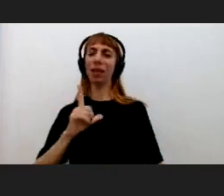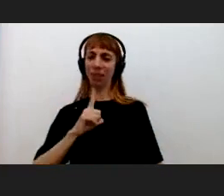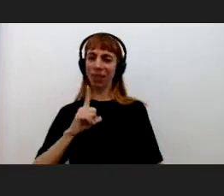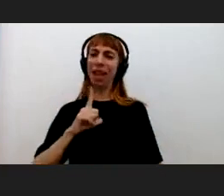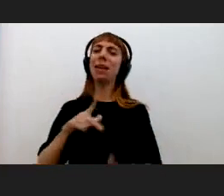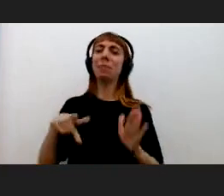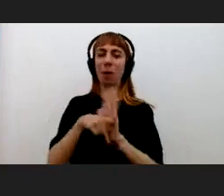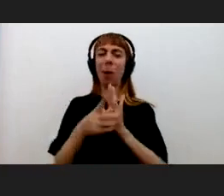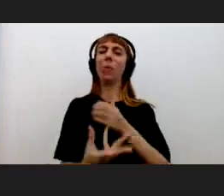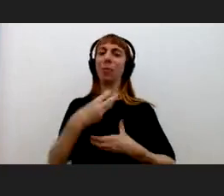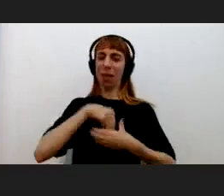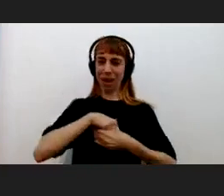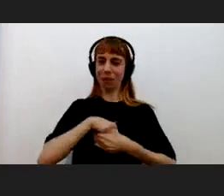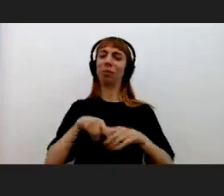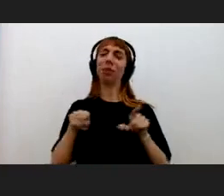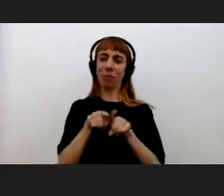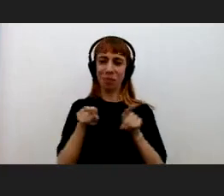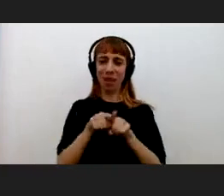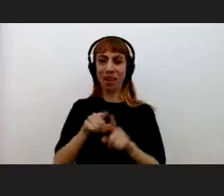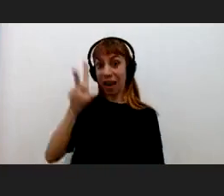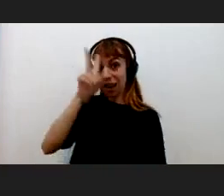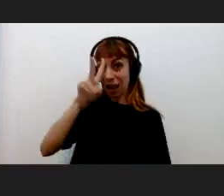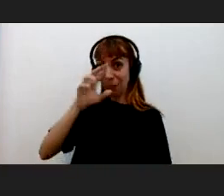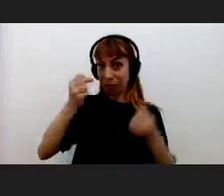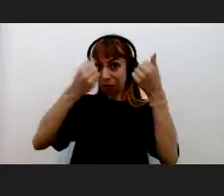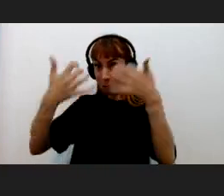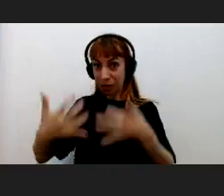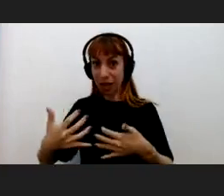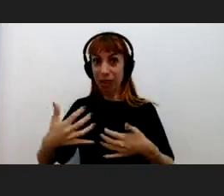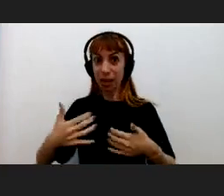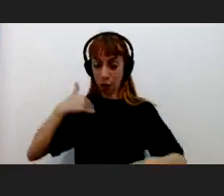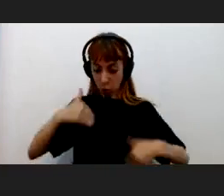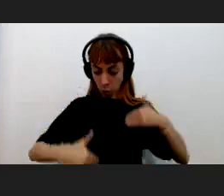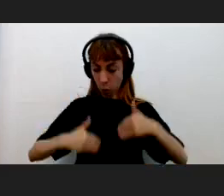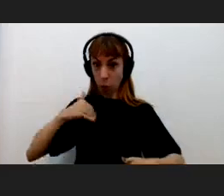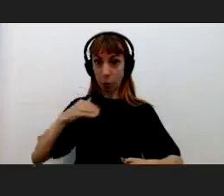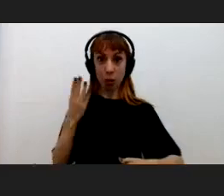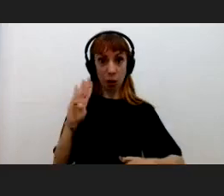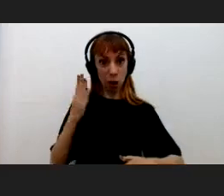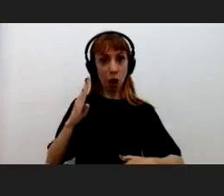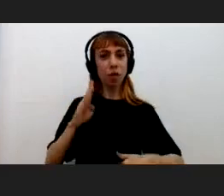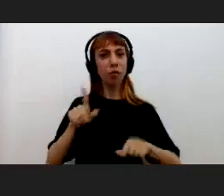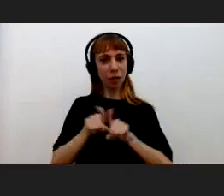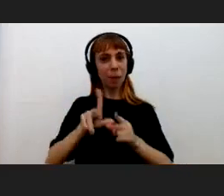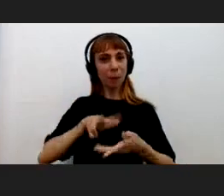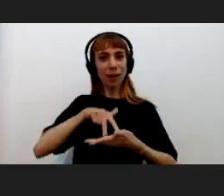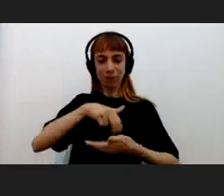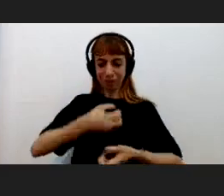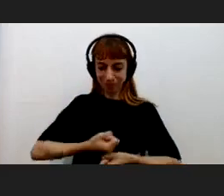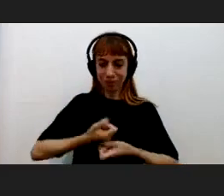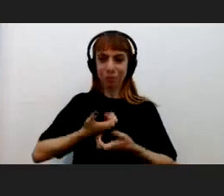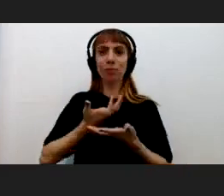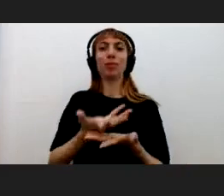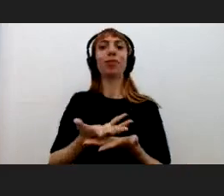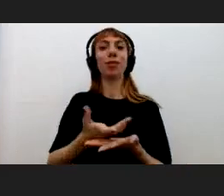existe um corpo, existe um corpo biológico que também se manifesta. Mas,